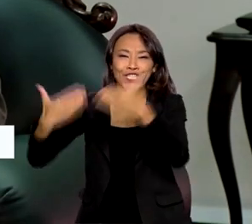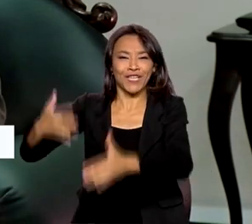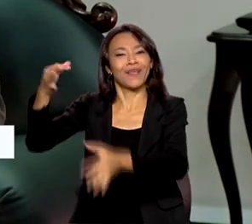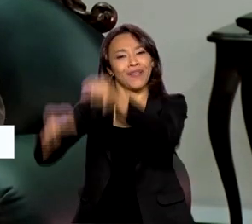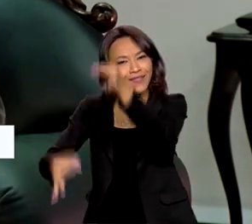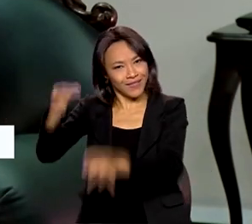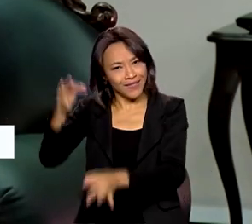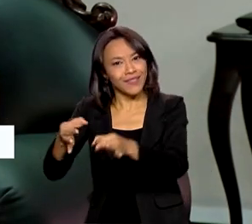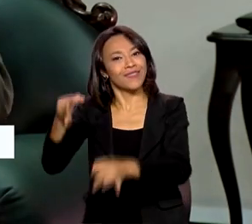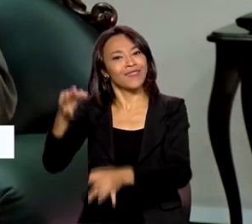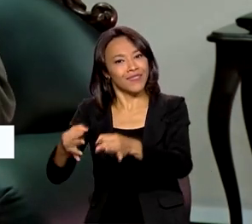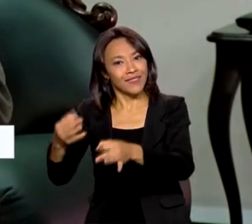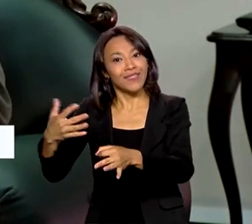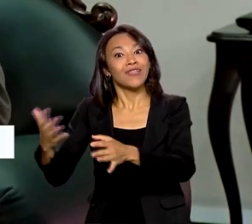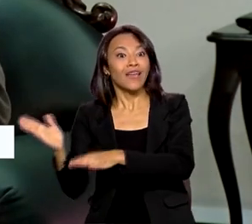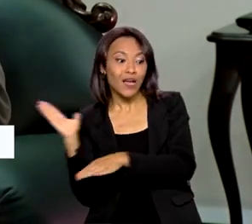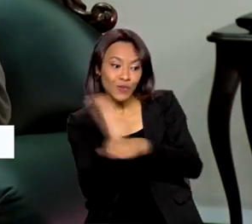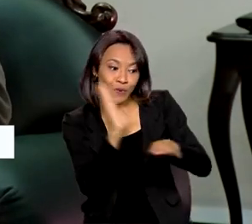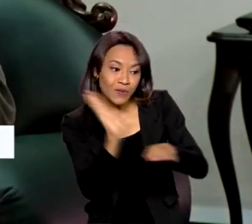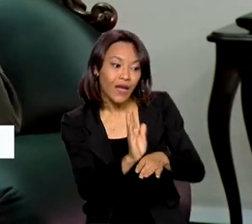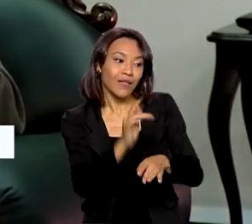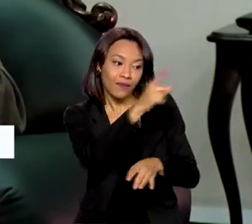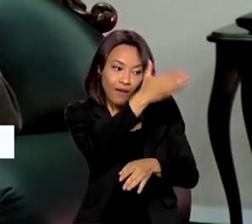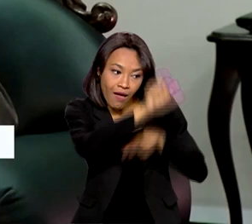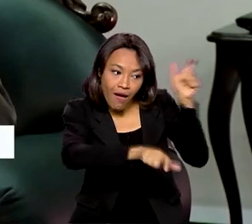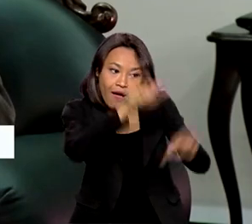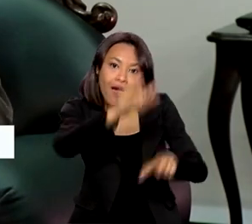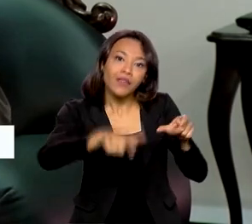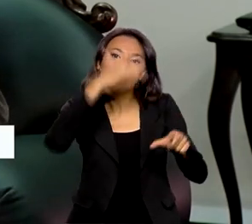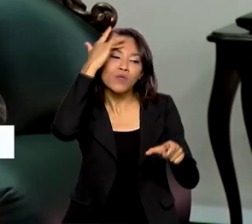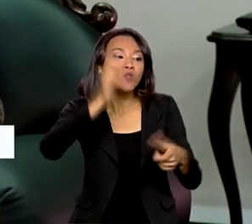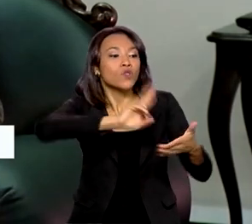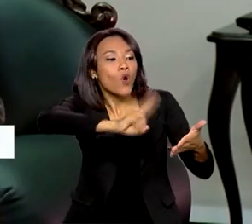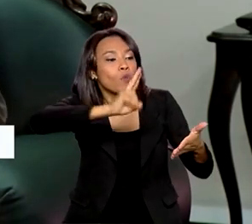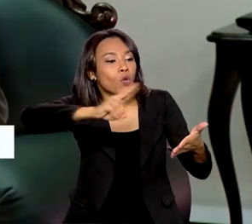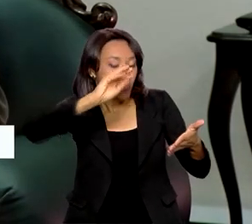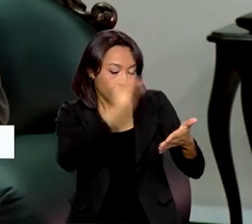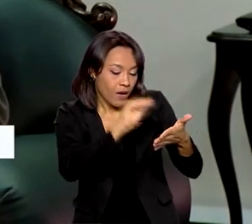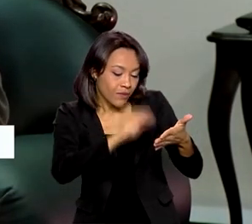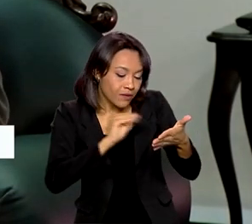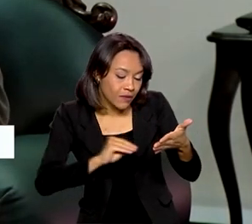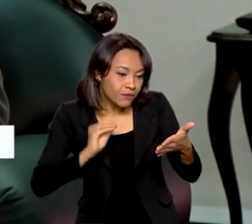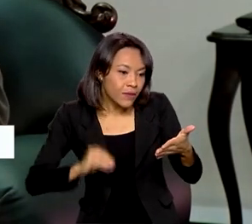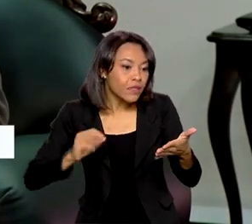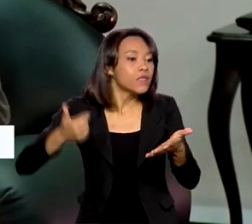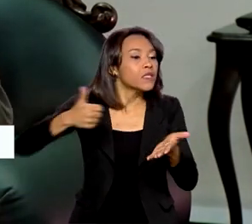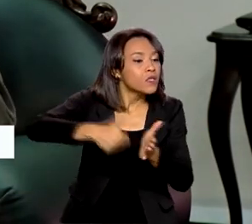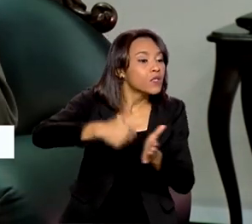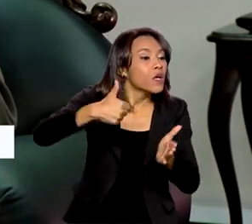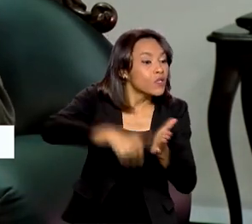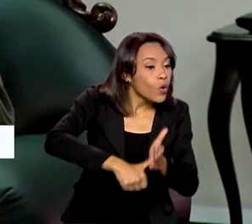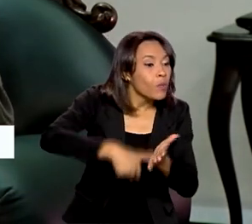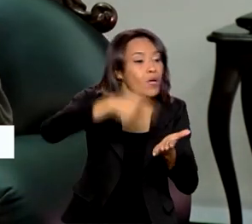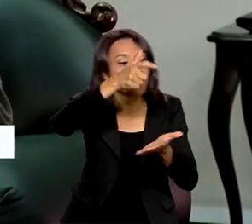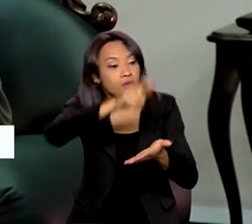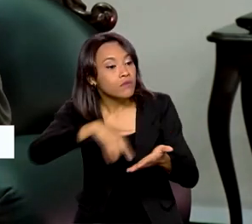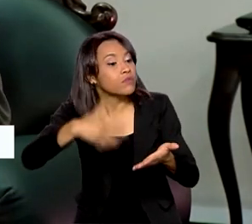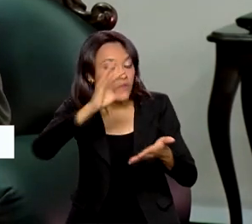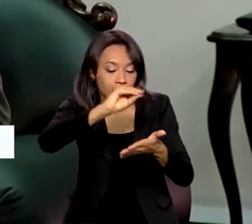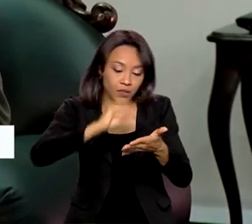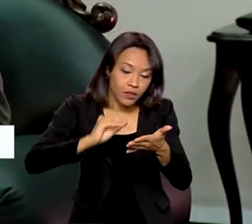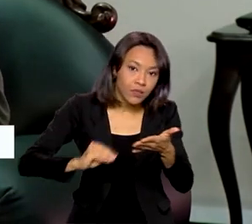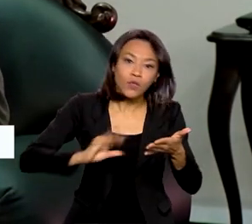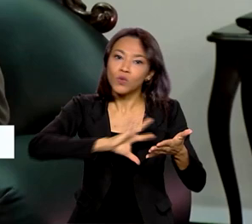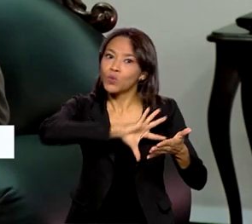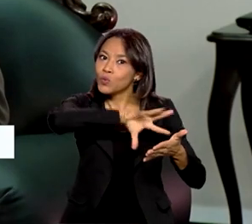interiorização dessas pessoas não recebimento dessas pessoas no cadastramento na identificação e na ajuda humanitária